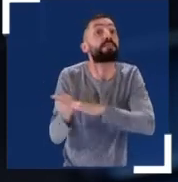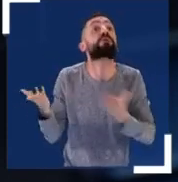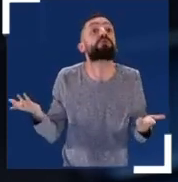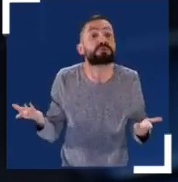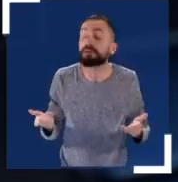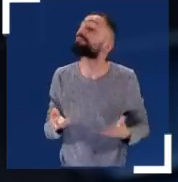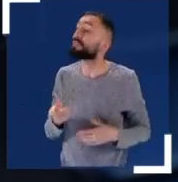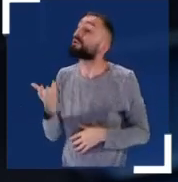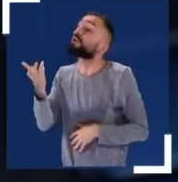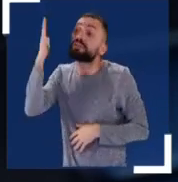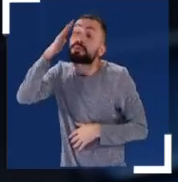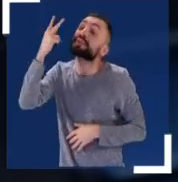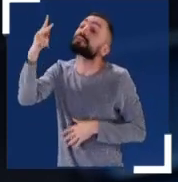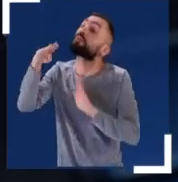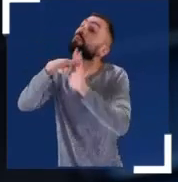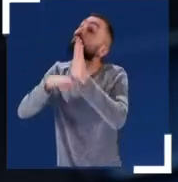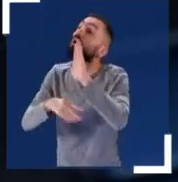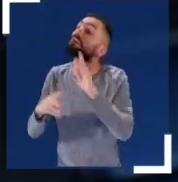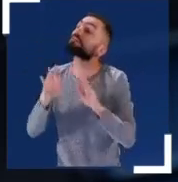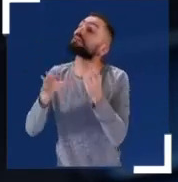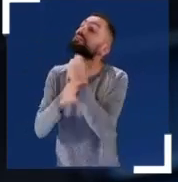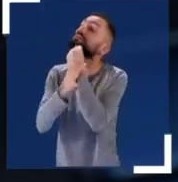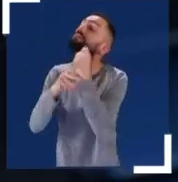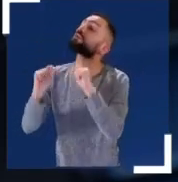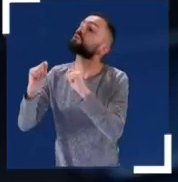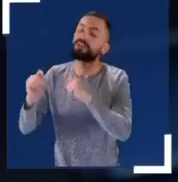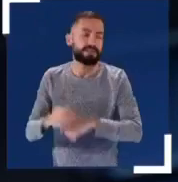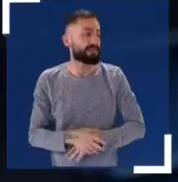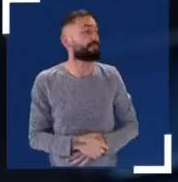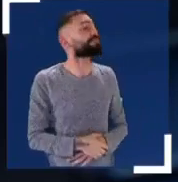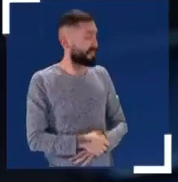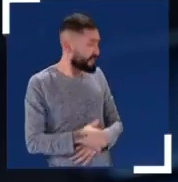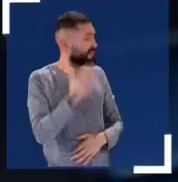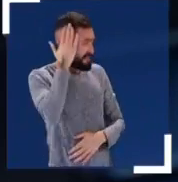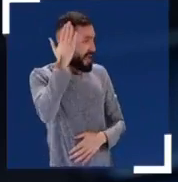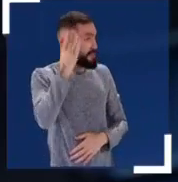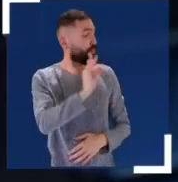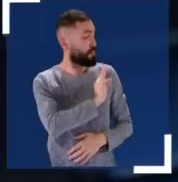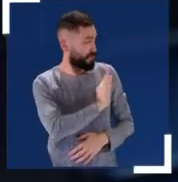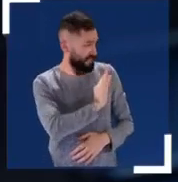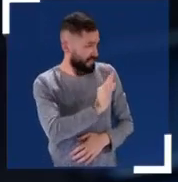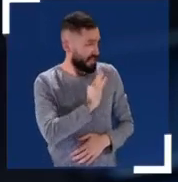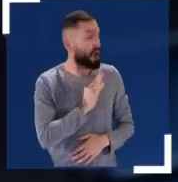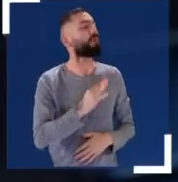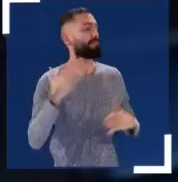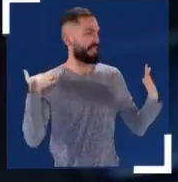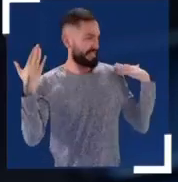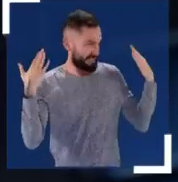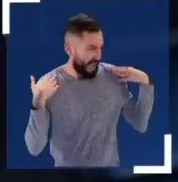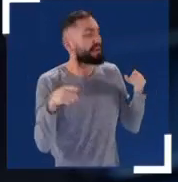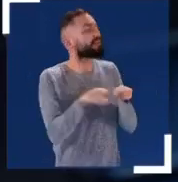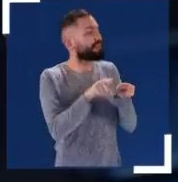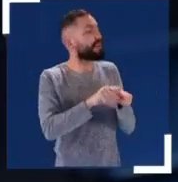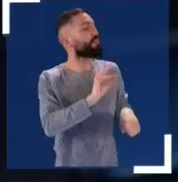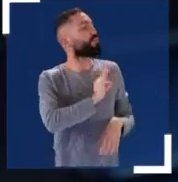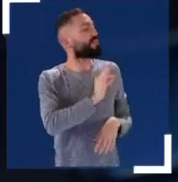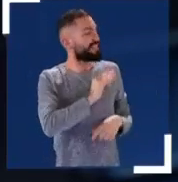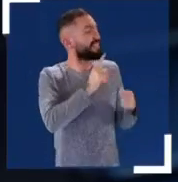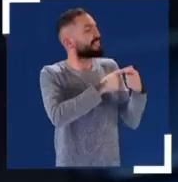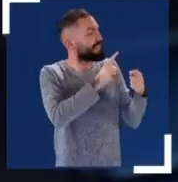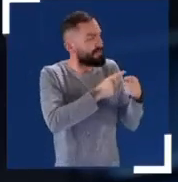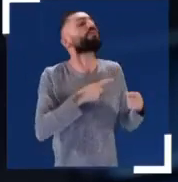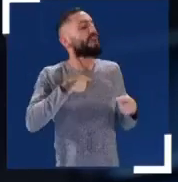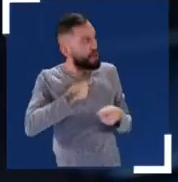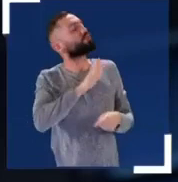sua proposta para a segurança. Olha, eu tenho apoiado muito os policiais militares, civis, os da Polícia Técnica. Eu nunca senti